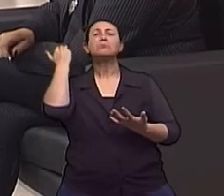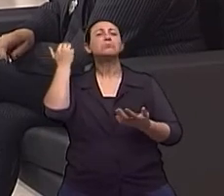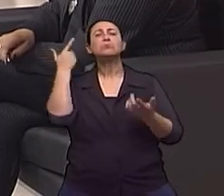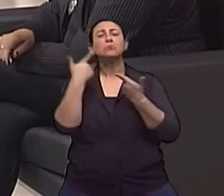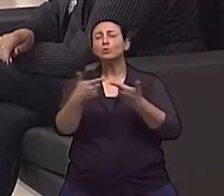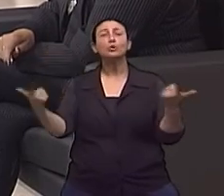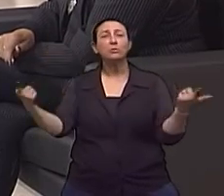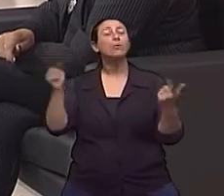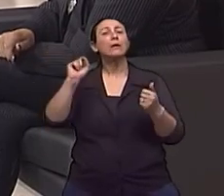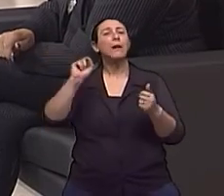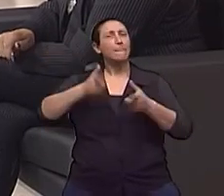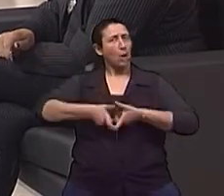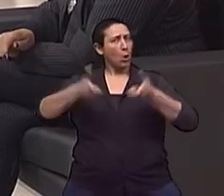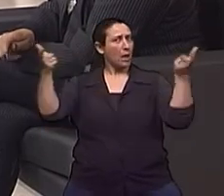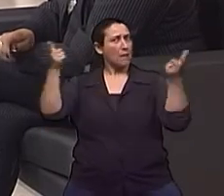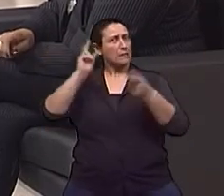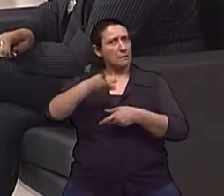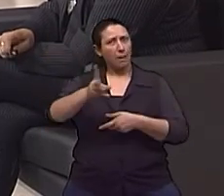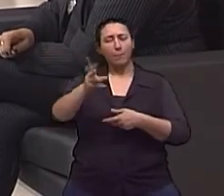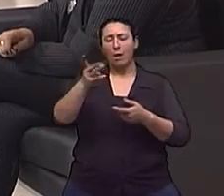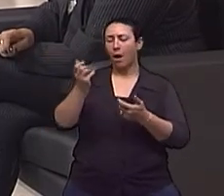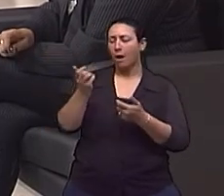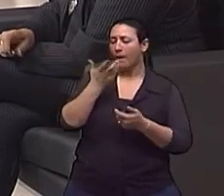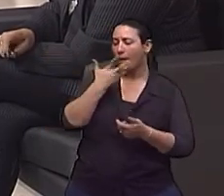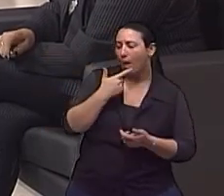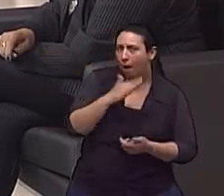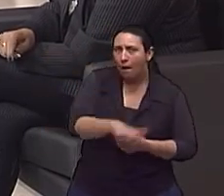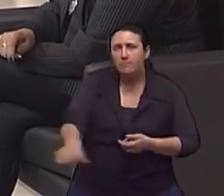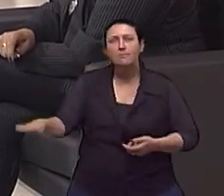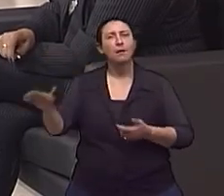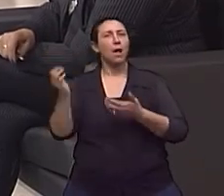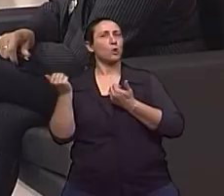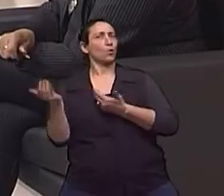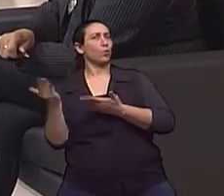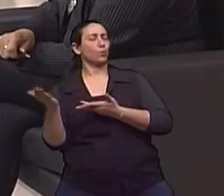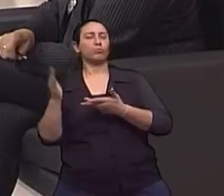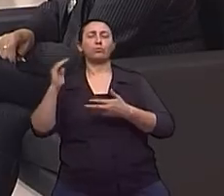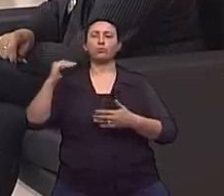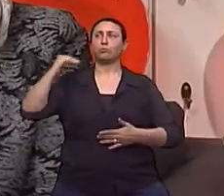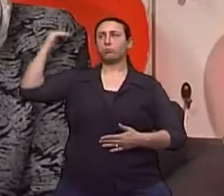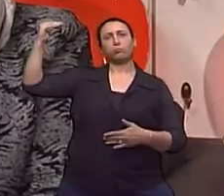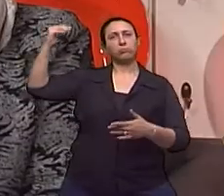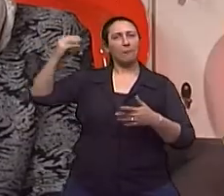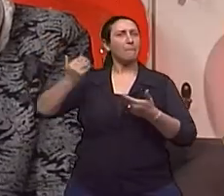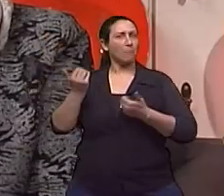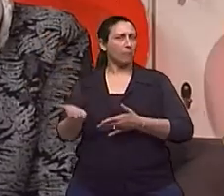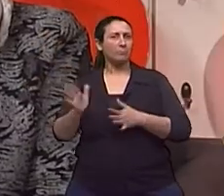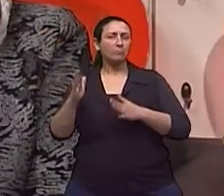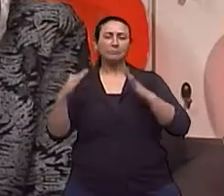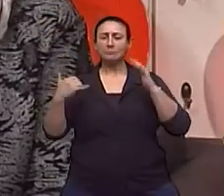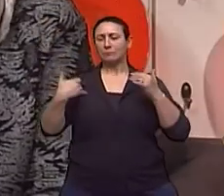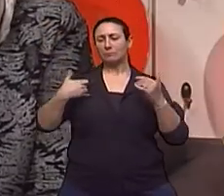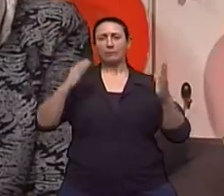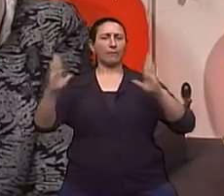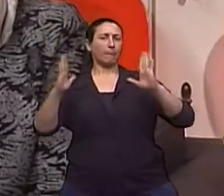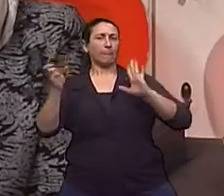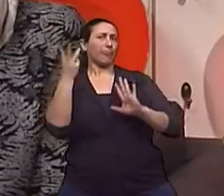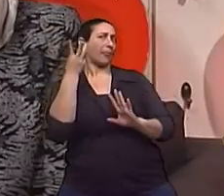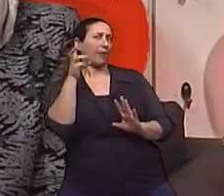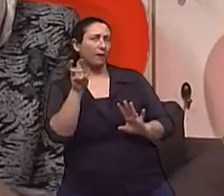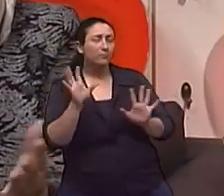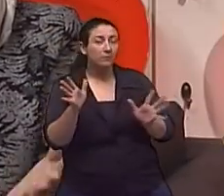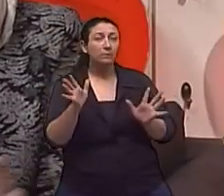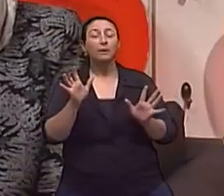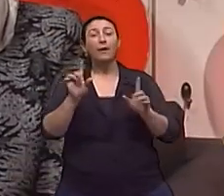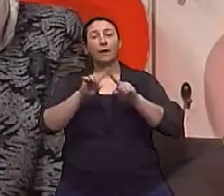dominava eram as crianças e os adultos jovens né a mortalidade ficava em torno de 30 a 35 anos né No Brasil